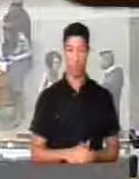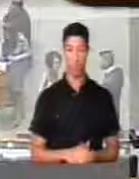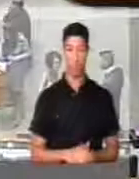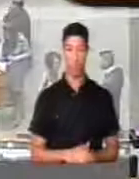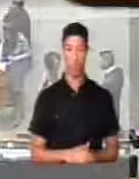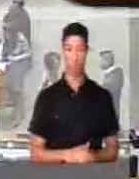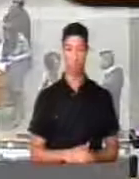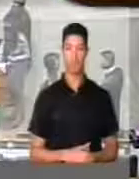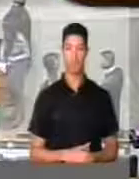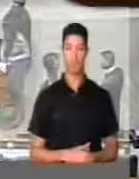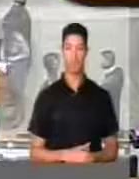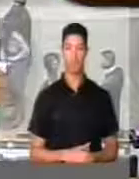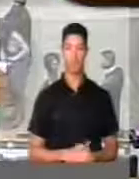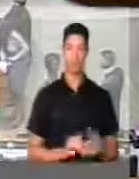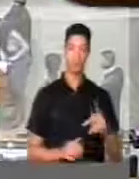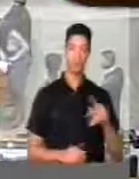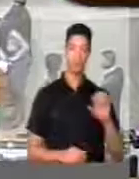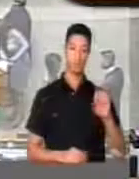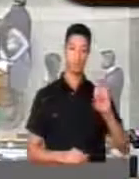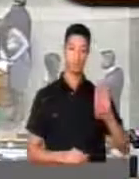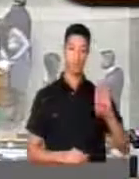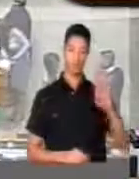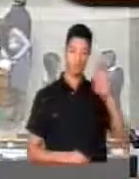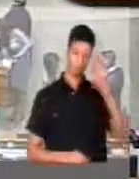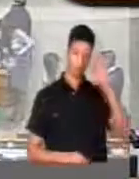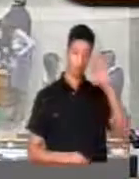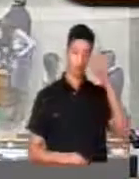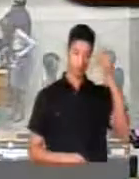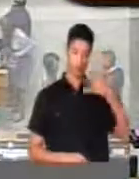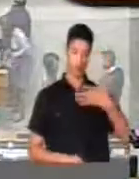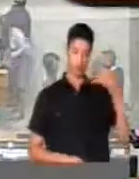Liderança do PSB. 54.